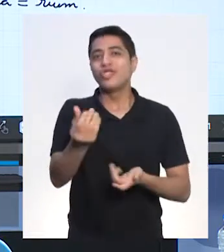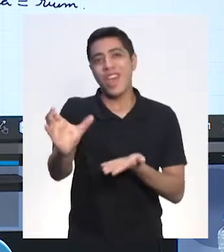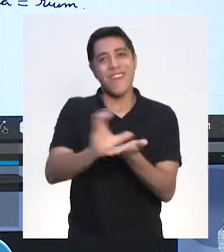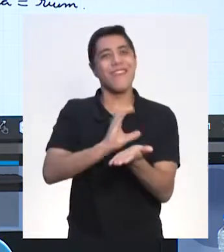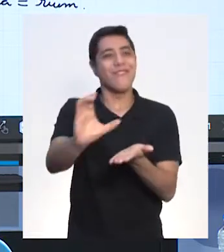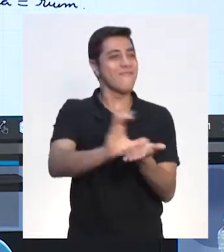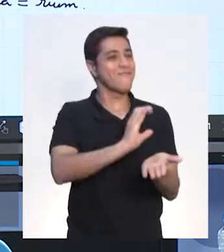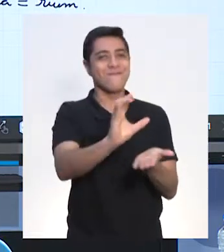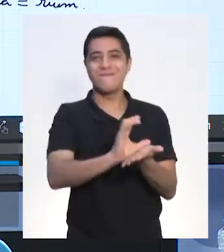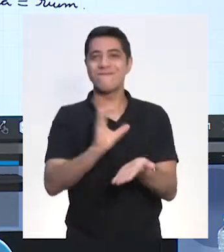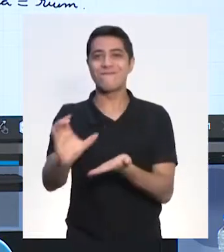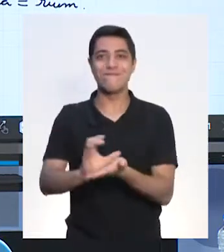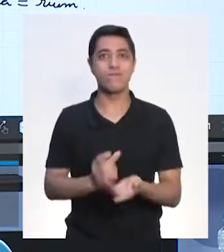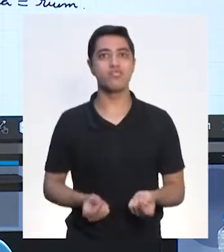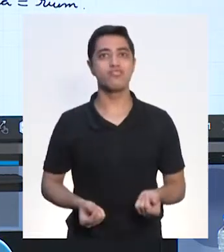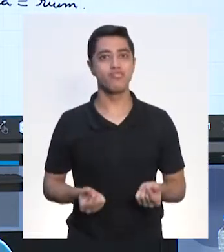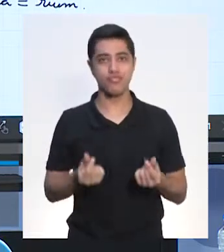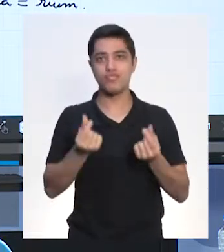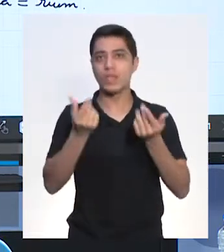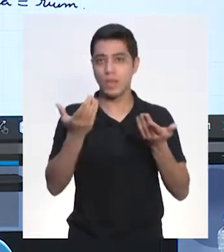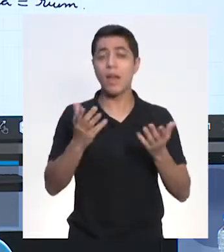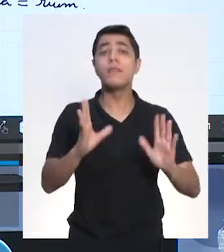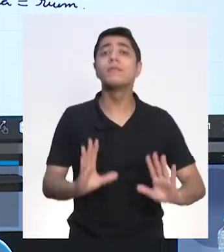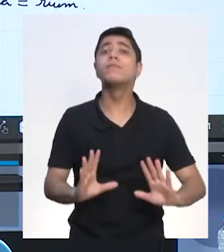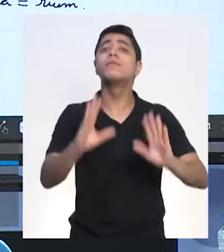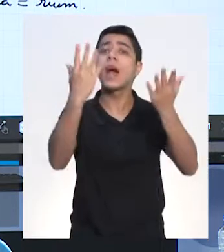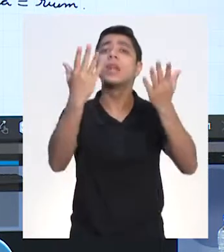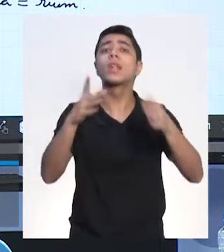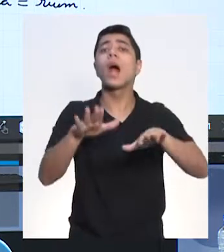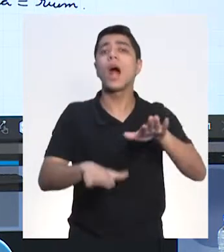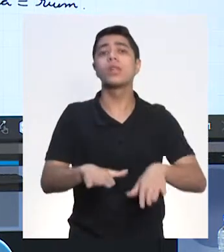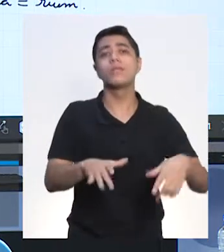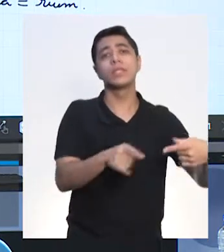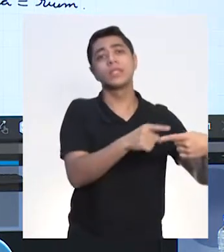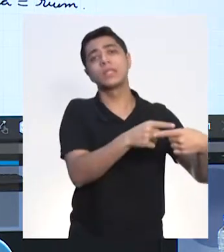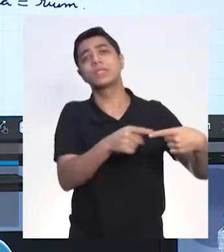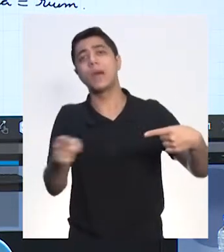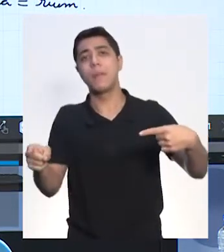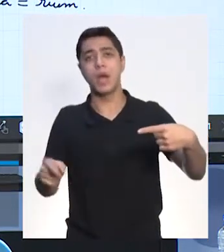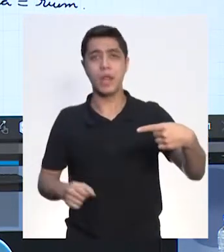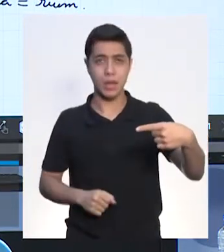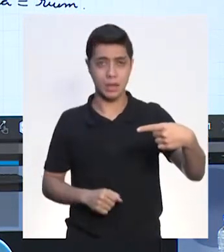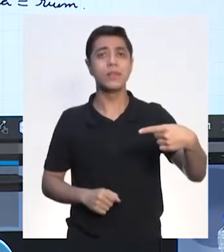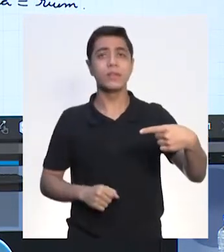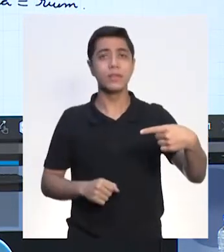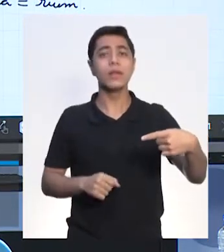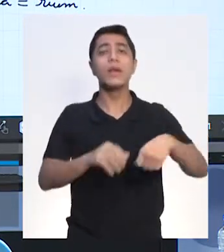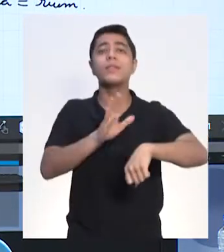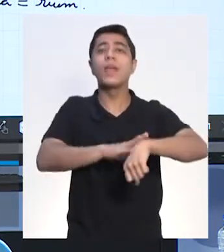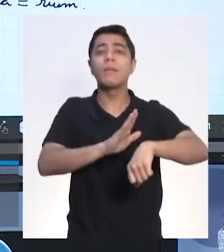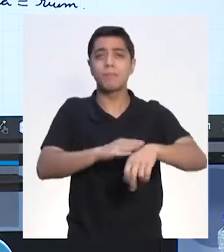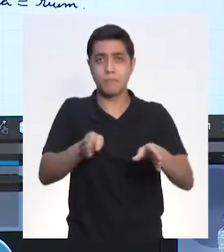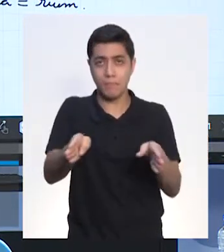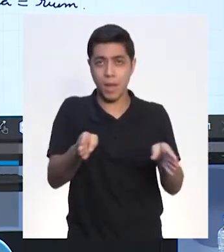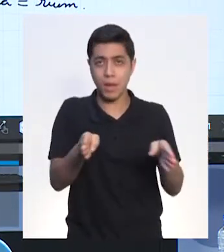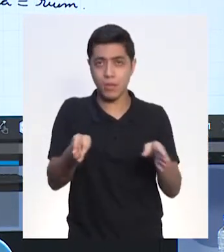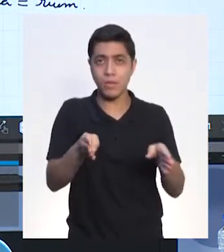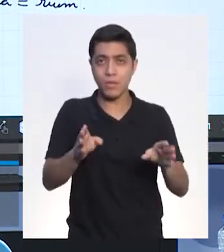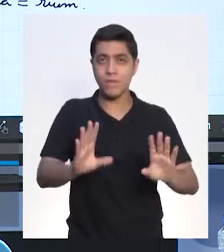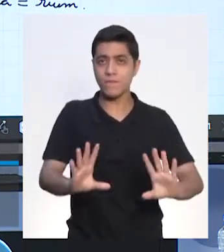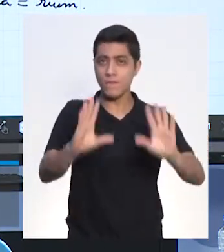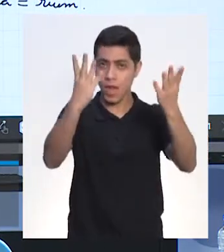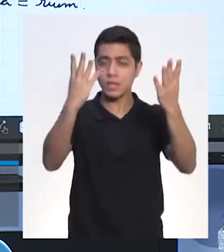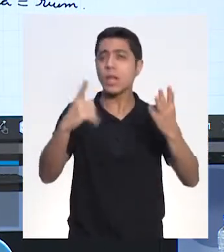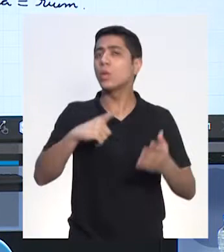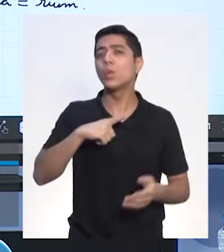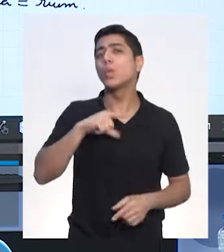de vários dias, né? Às vezes durava uma semana inteira. Tá? E, neste período, então, nós